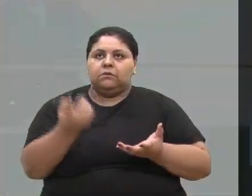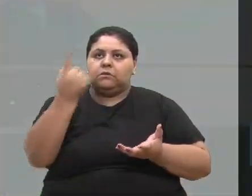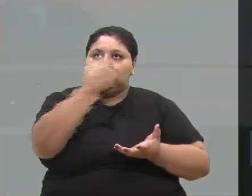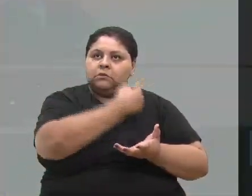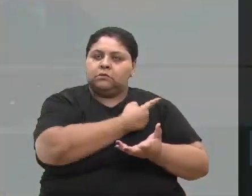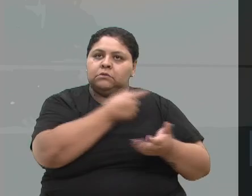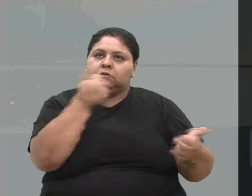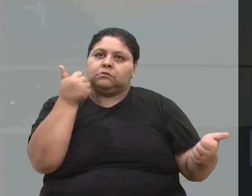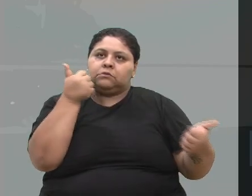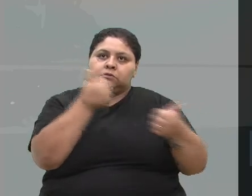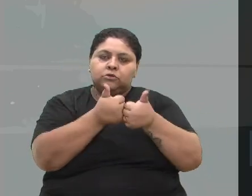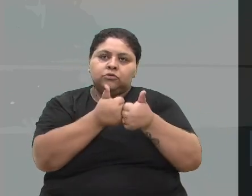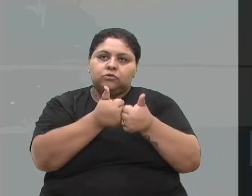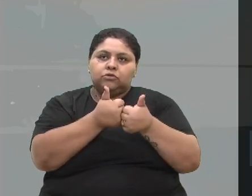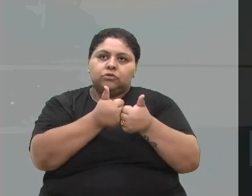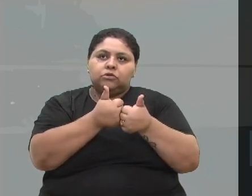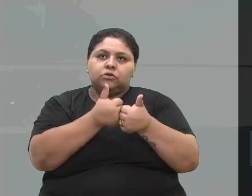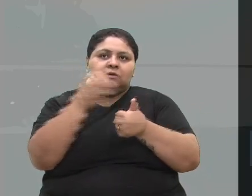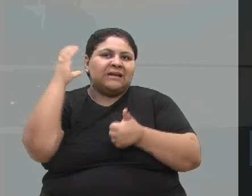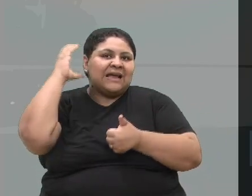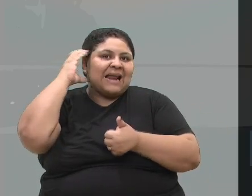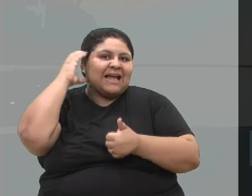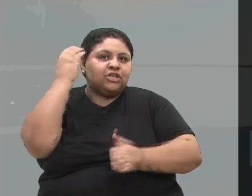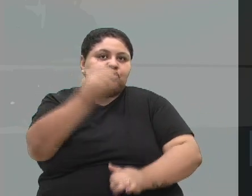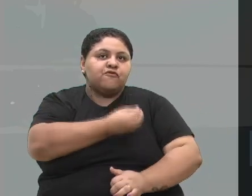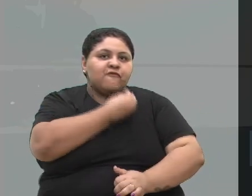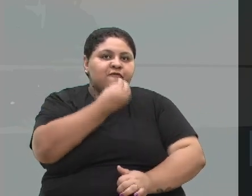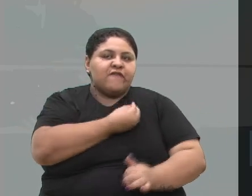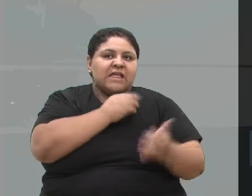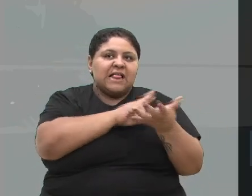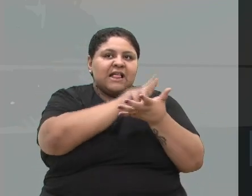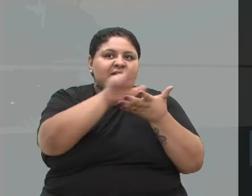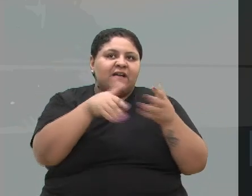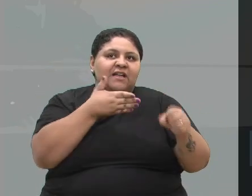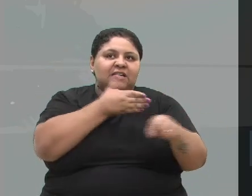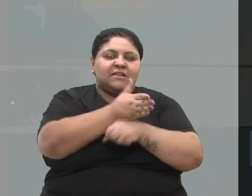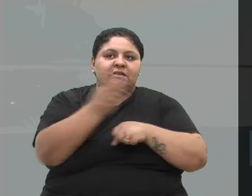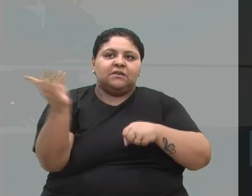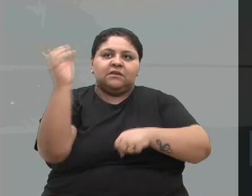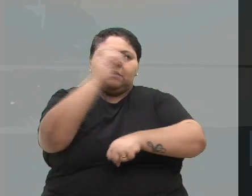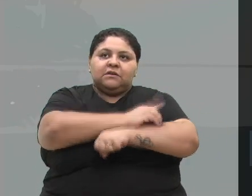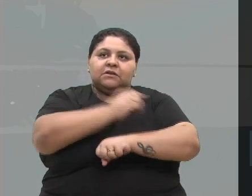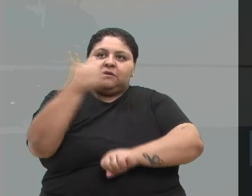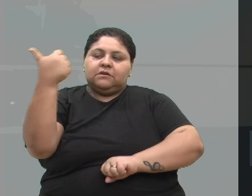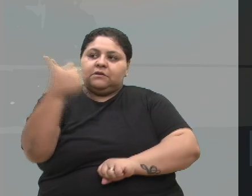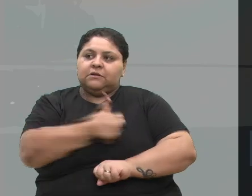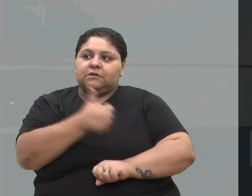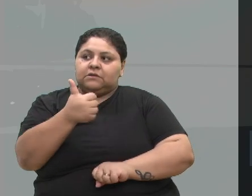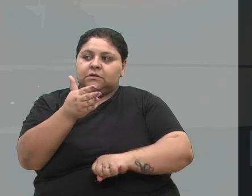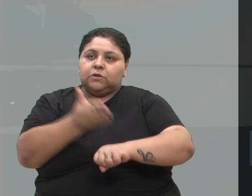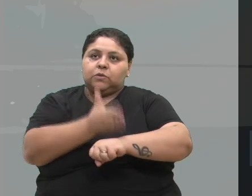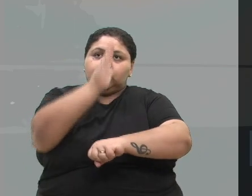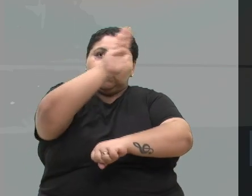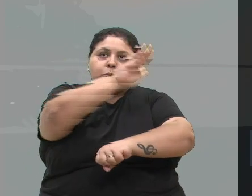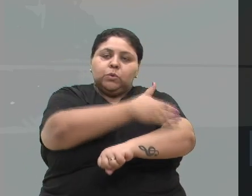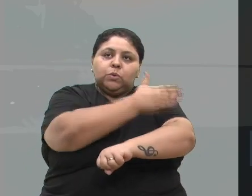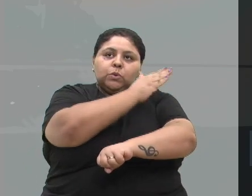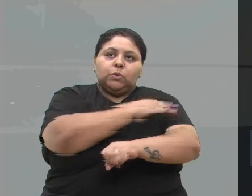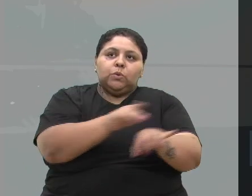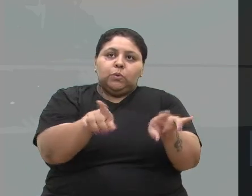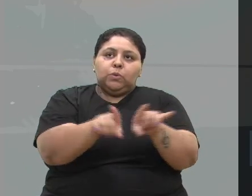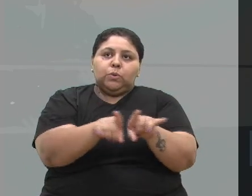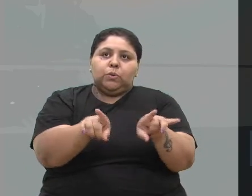juntamente com a Rádio Viva, vários participantes, dia 1º, lá nos pavilhões, como já é de costume,